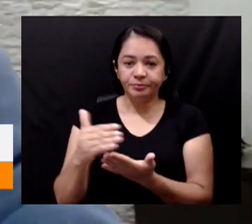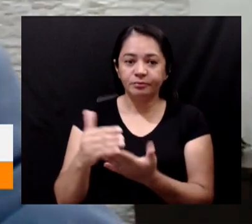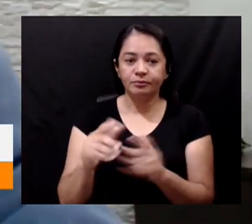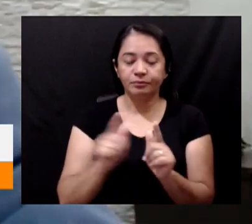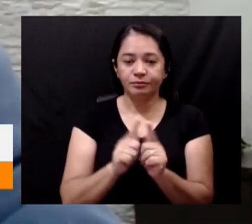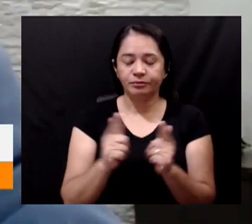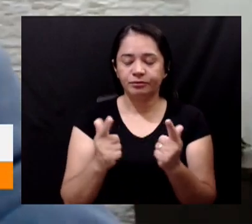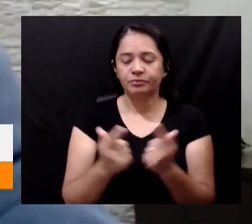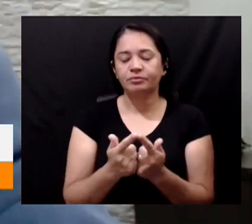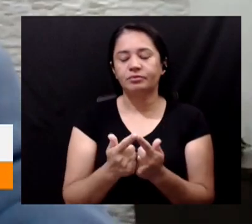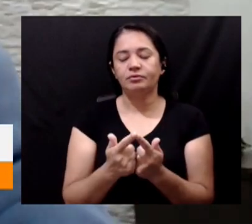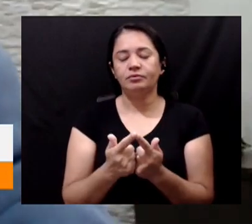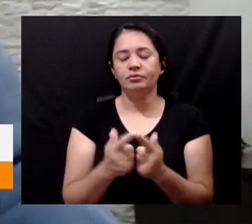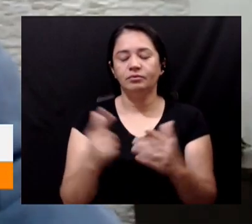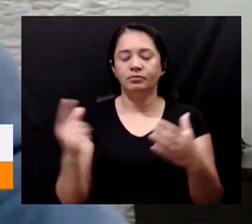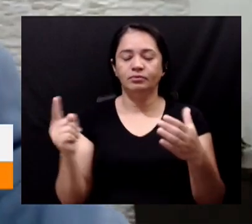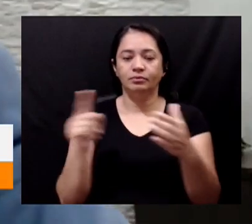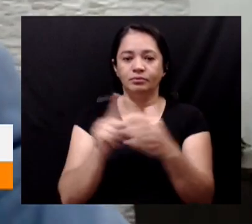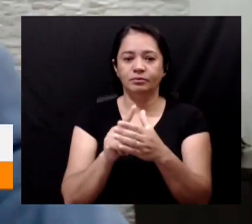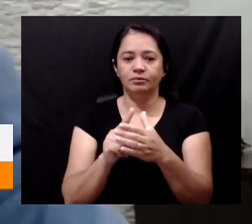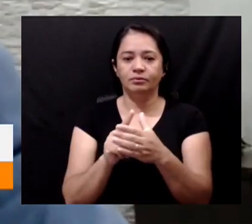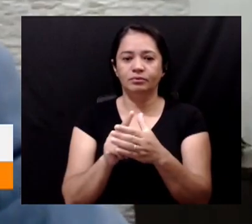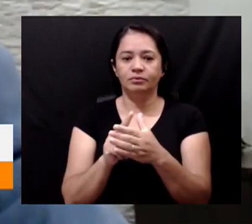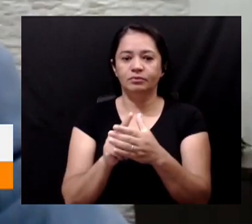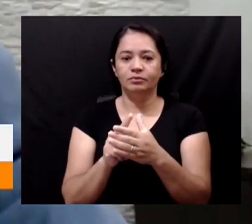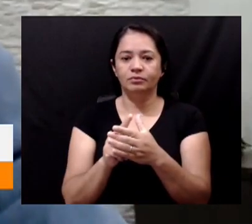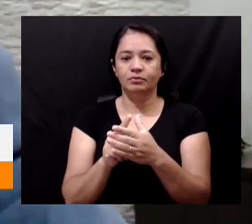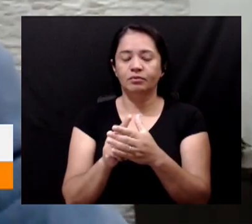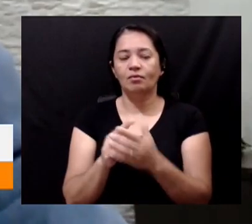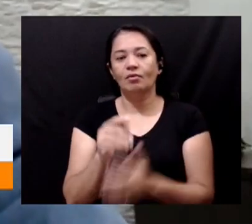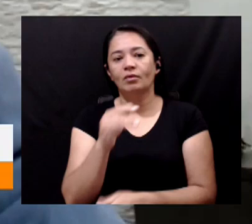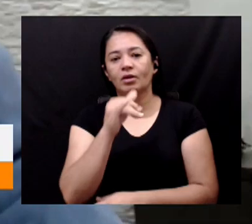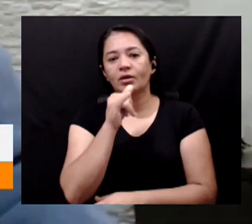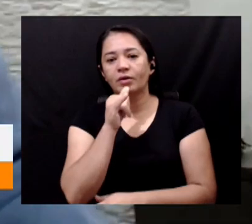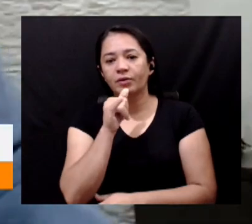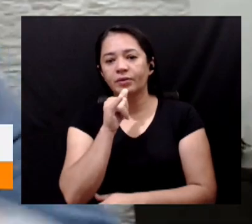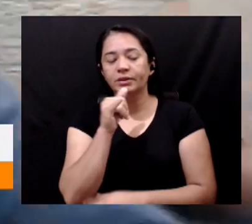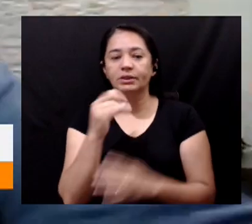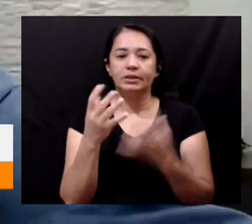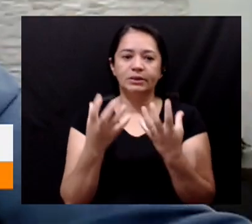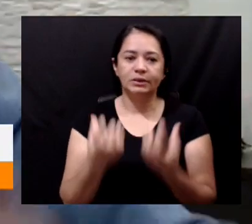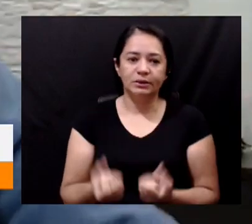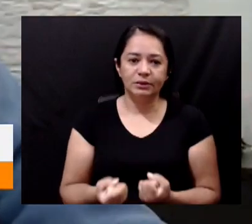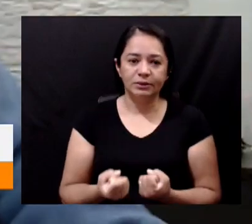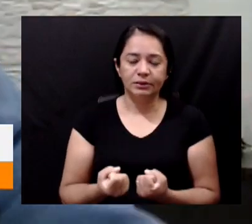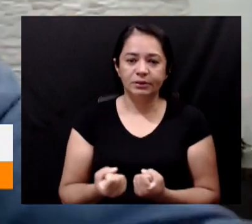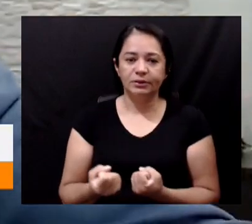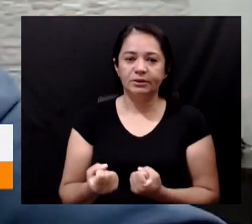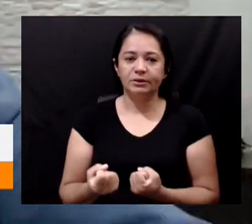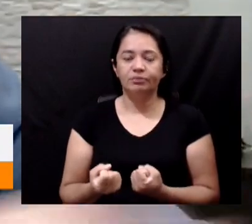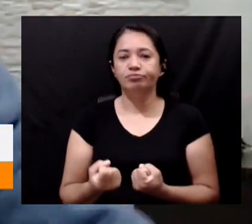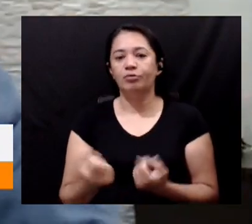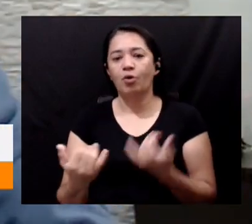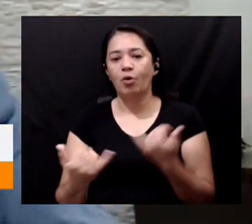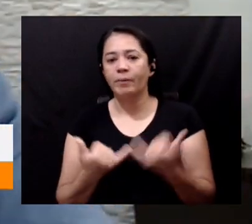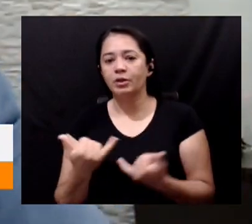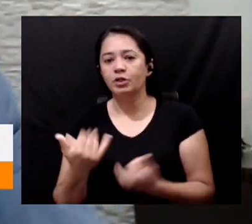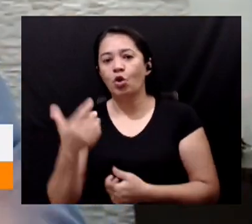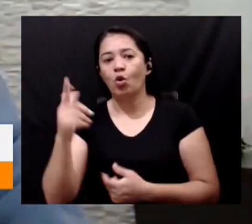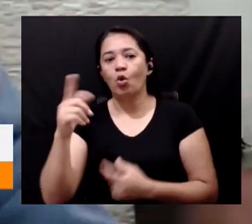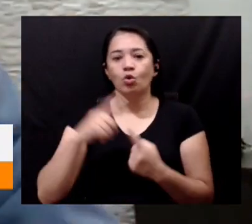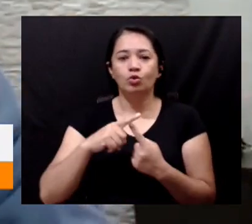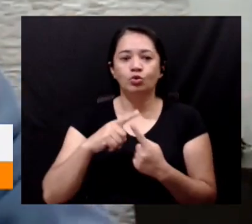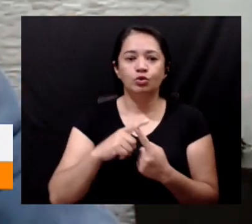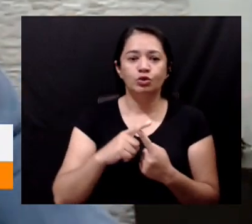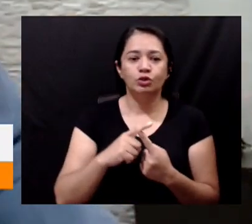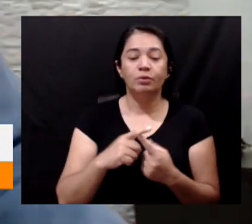inseridos, para, por exemplo, aceitar um jovem externo, um outro usuário que queira participar desse